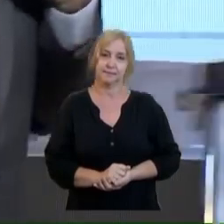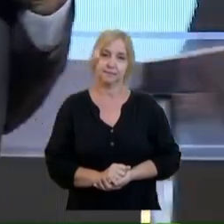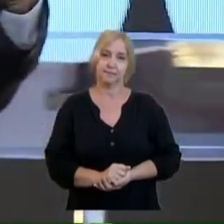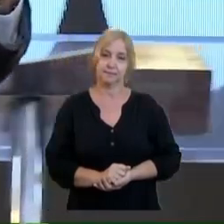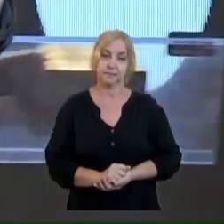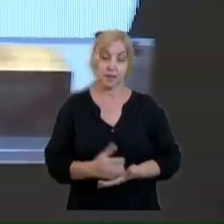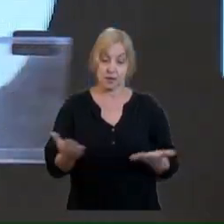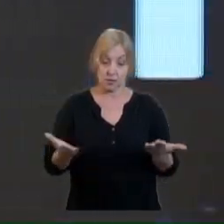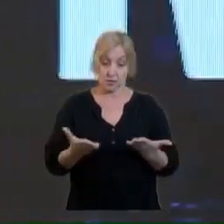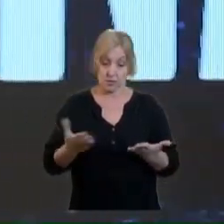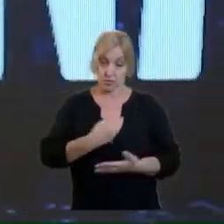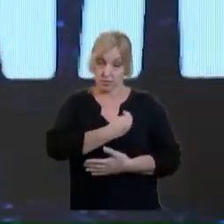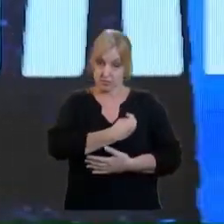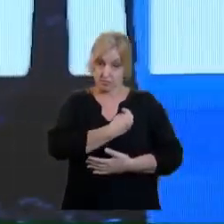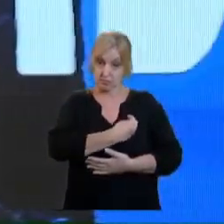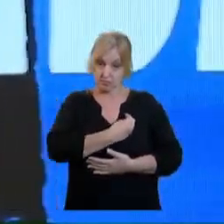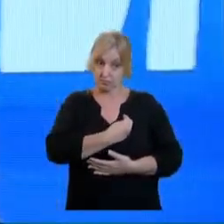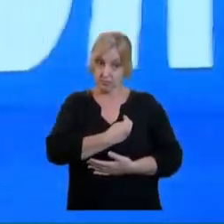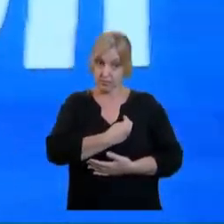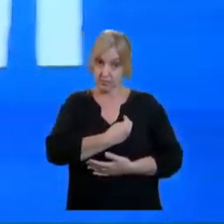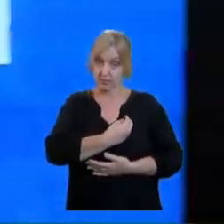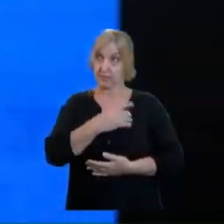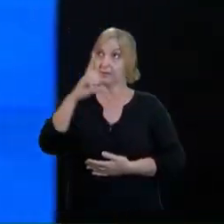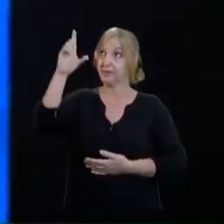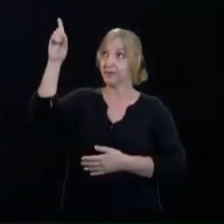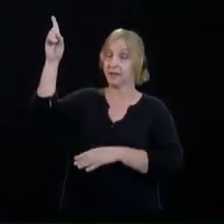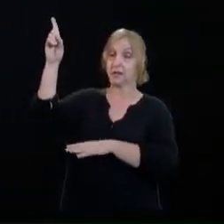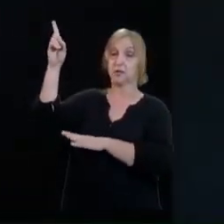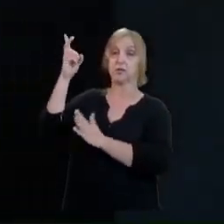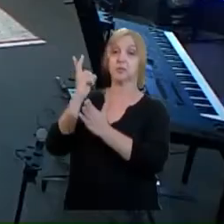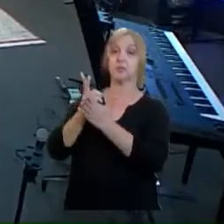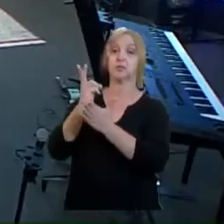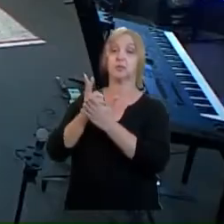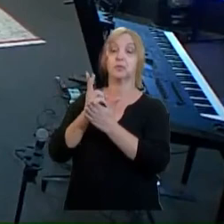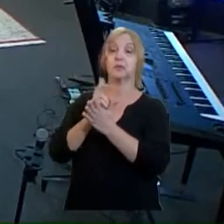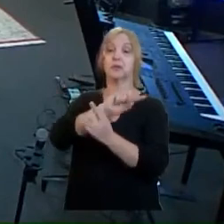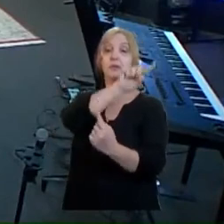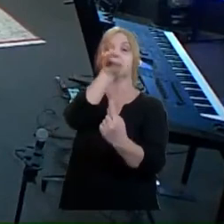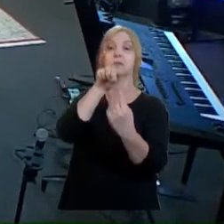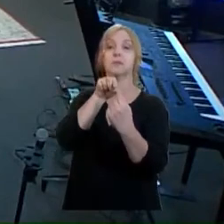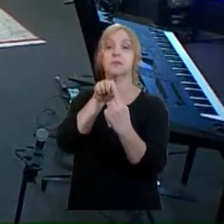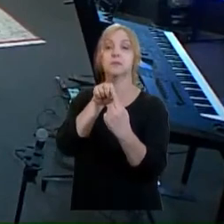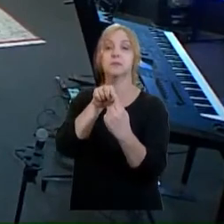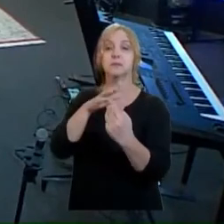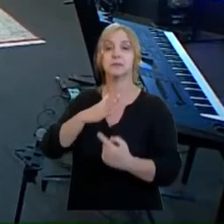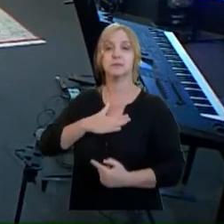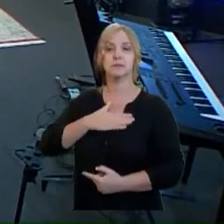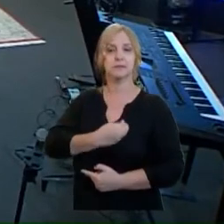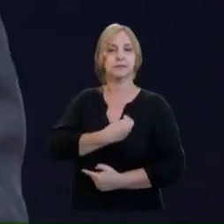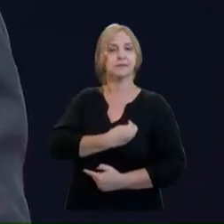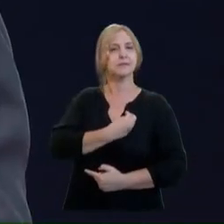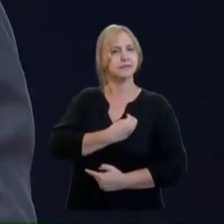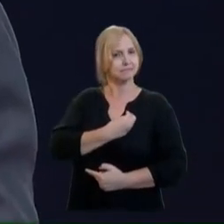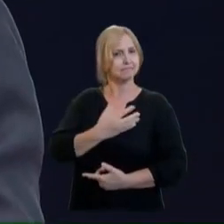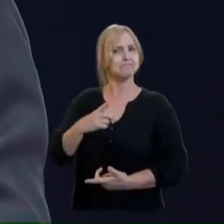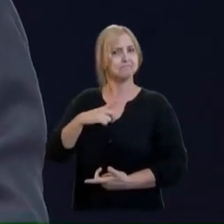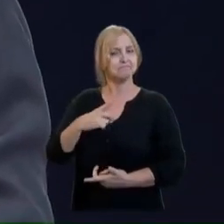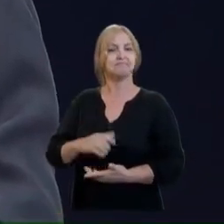Se eu estou vivo hoje, é porque Ele continua tendo um propósito para a minha vida.